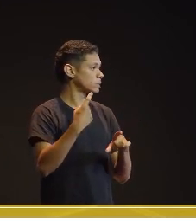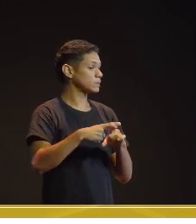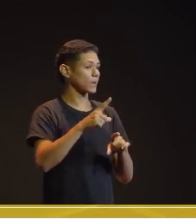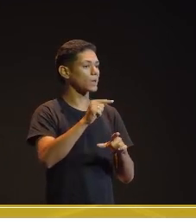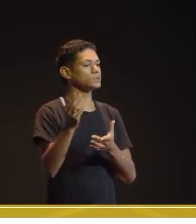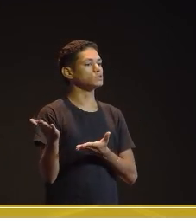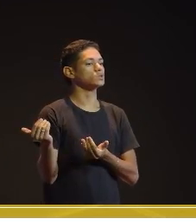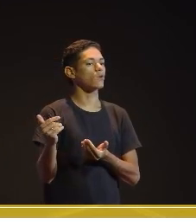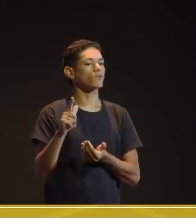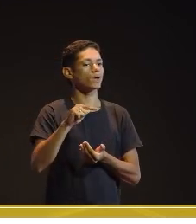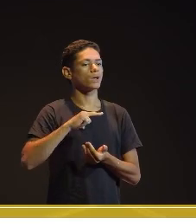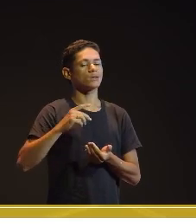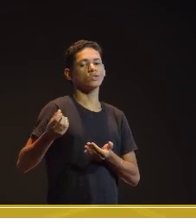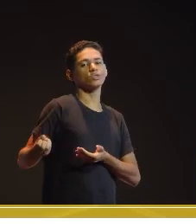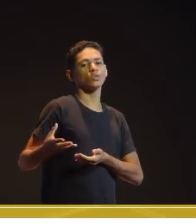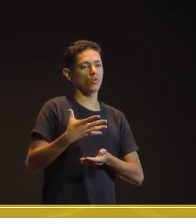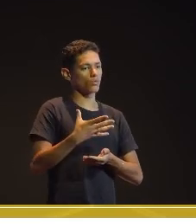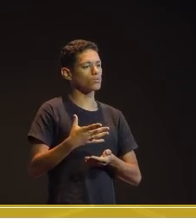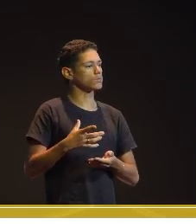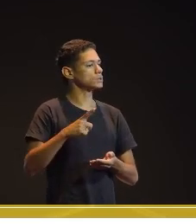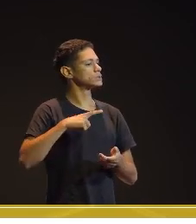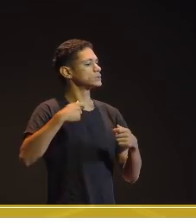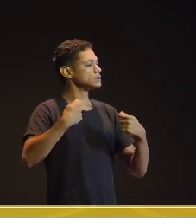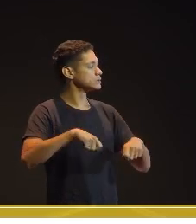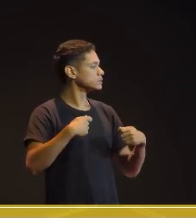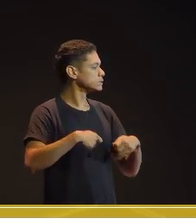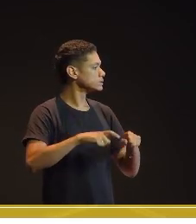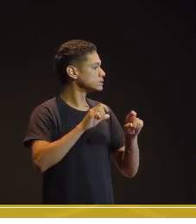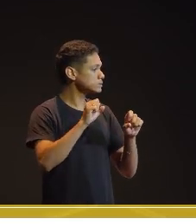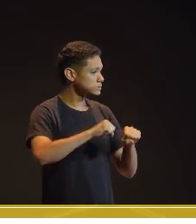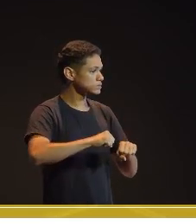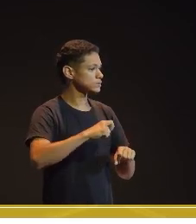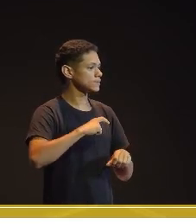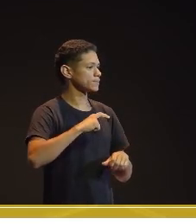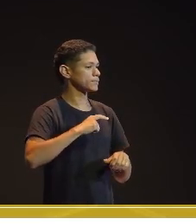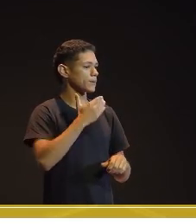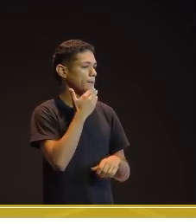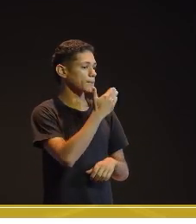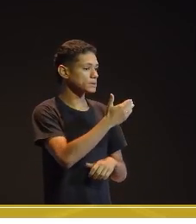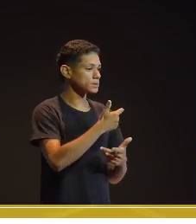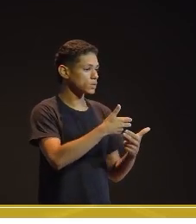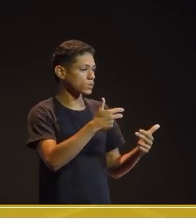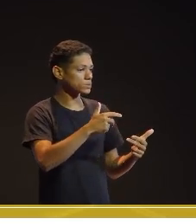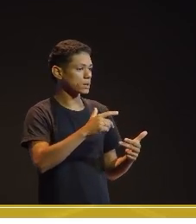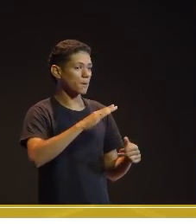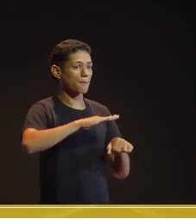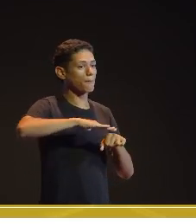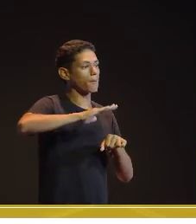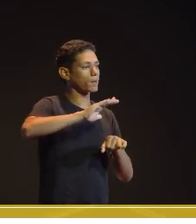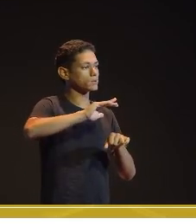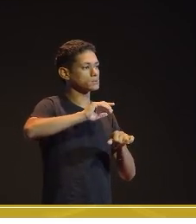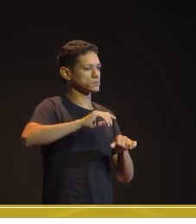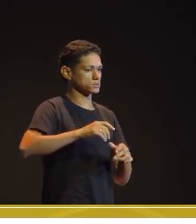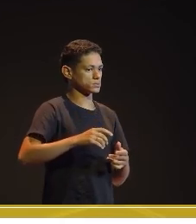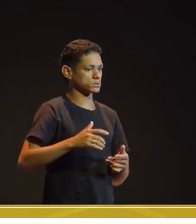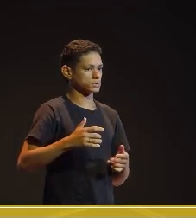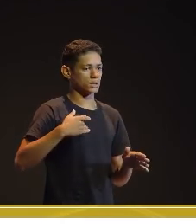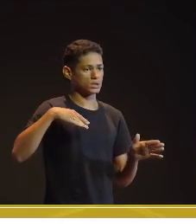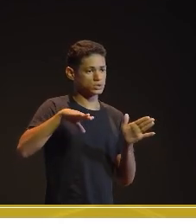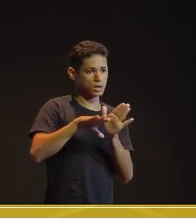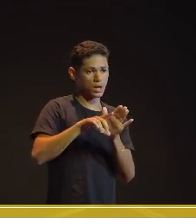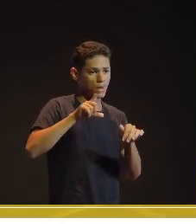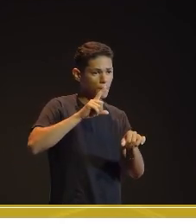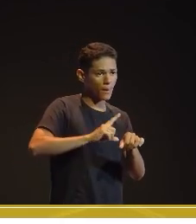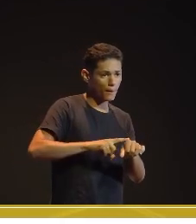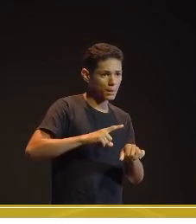é jovem, é recente, exige inovação, exige estar antenado com as tecnologias e mais do que isso. Nem chegamos